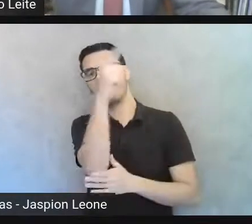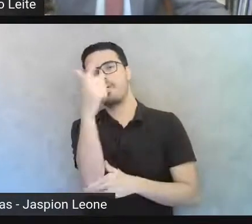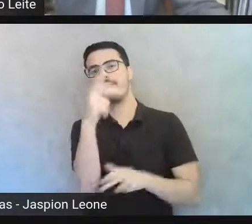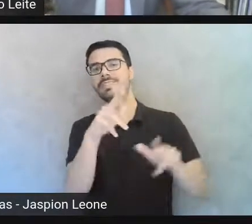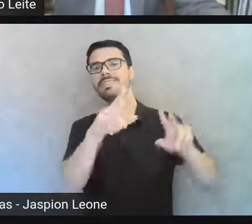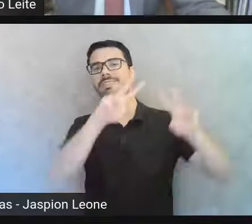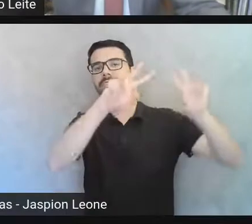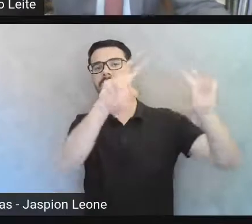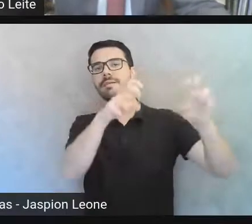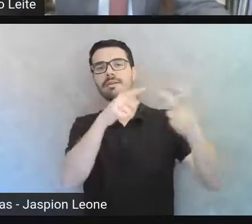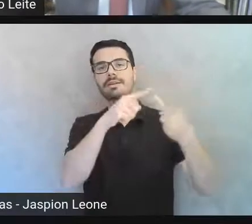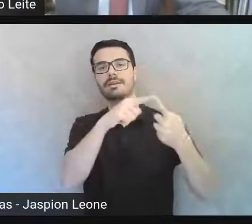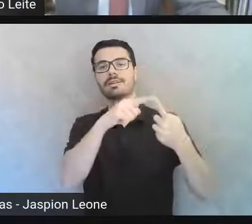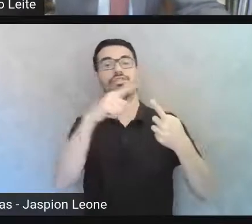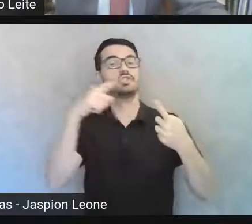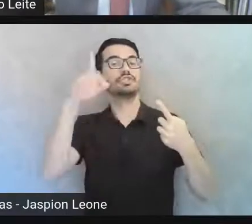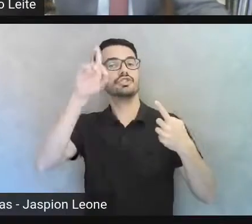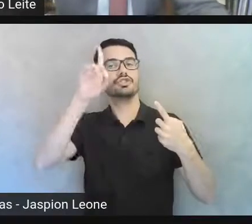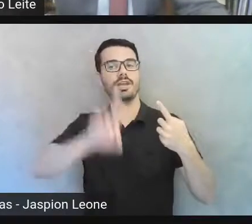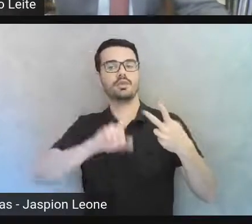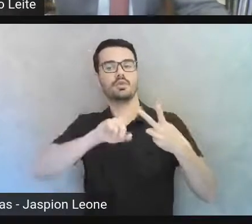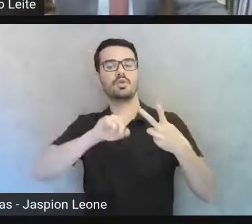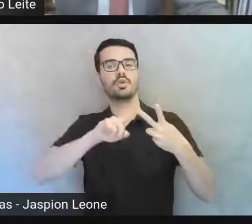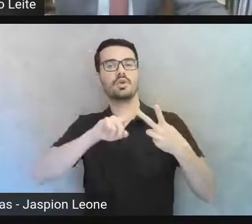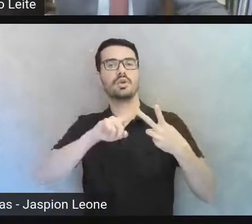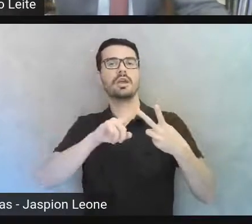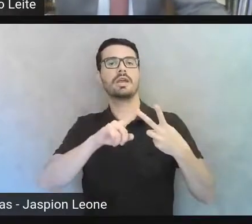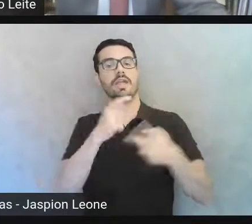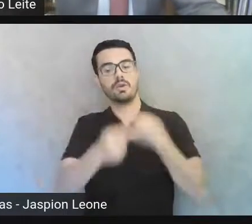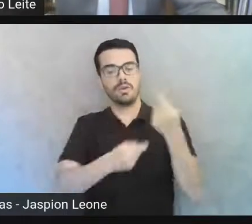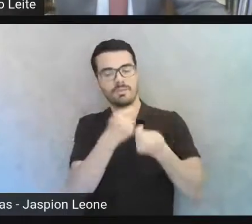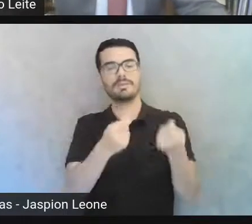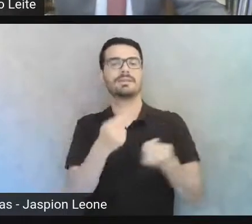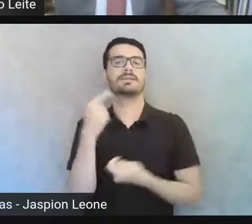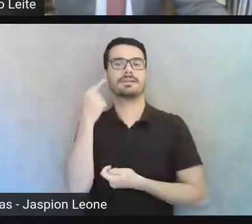ao direito, economia e ciência política.